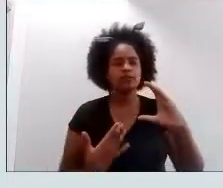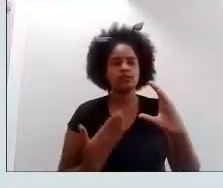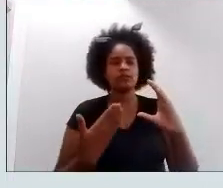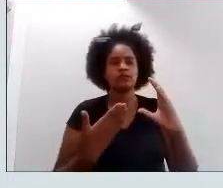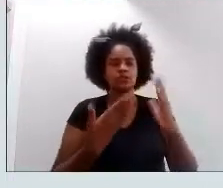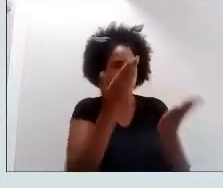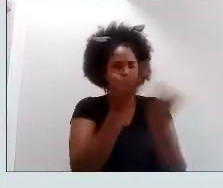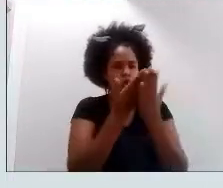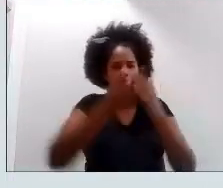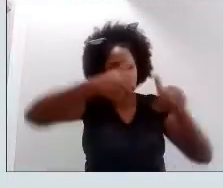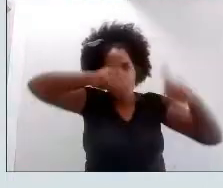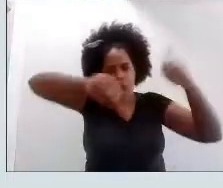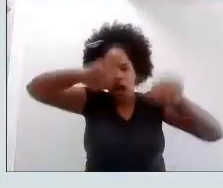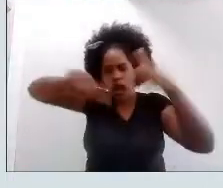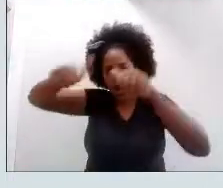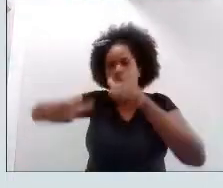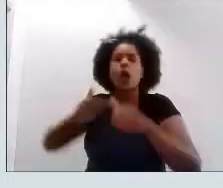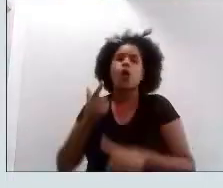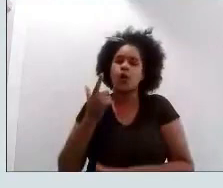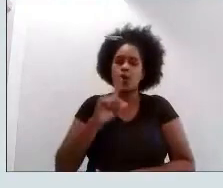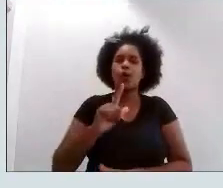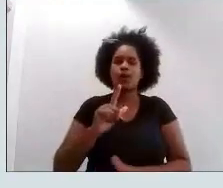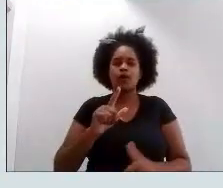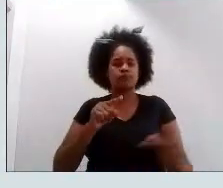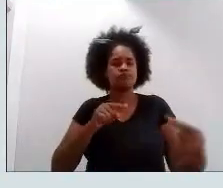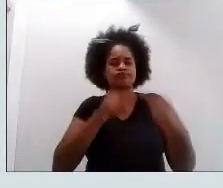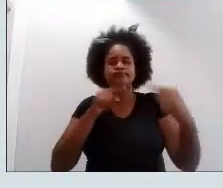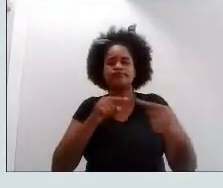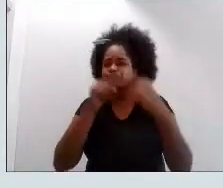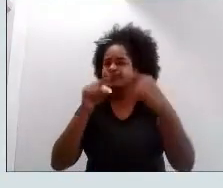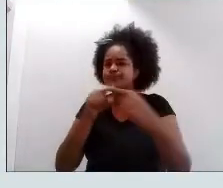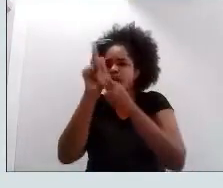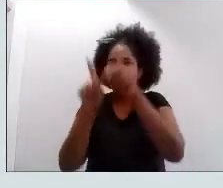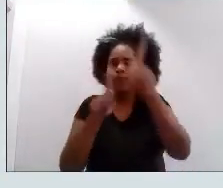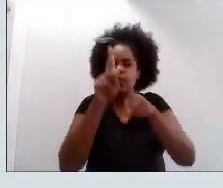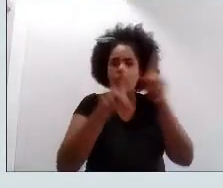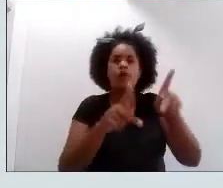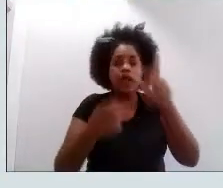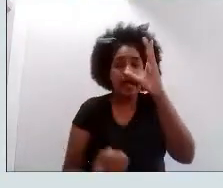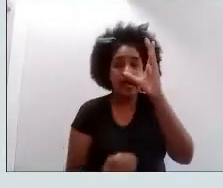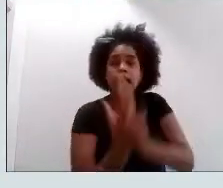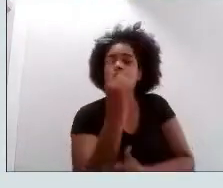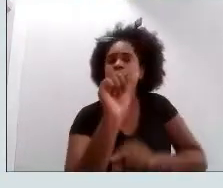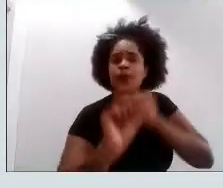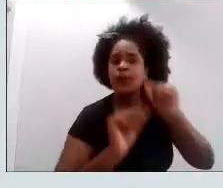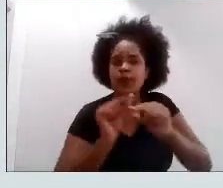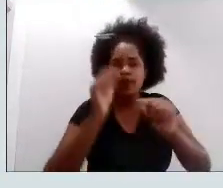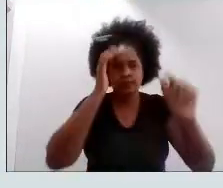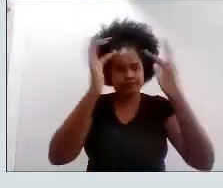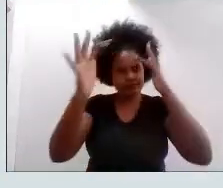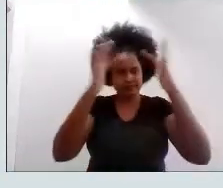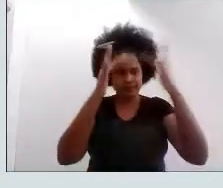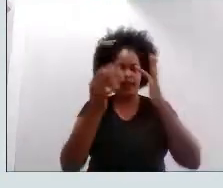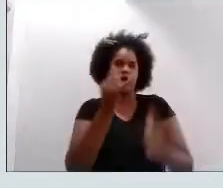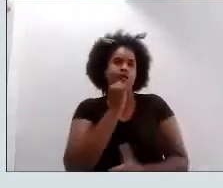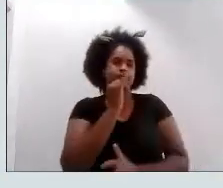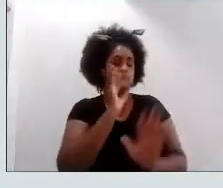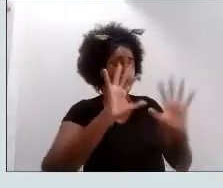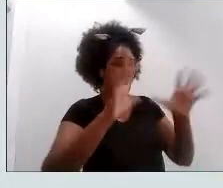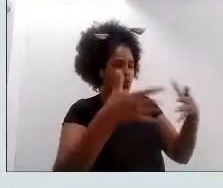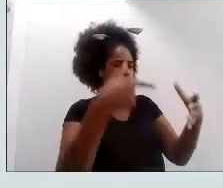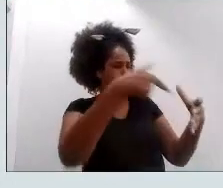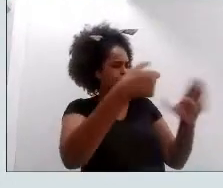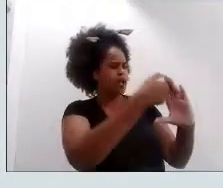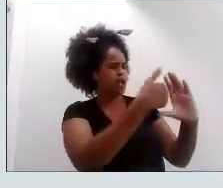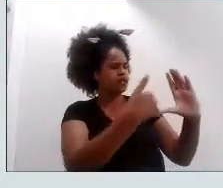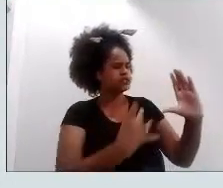e aí consegue dizer, definir, então, as hipóteses. Esse grupo aqui tem características do povo que a gente